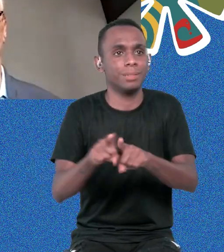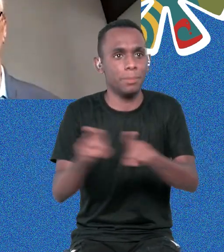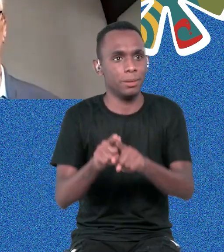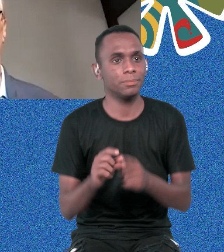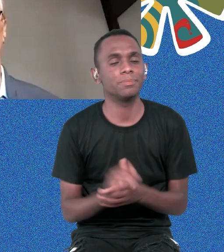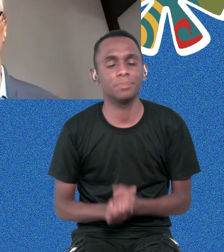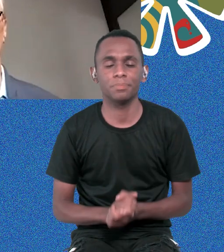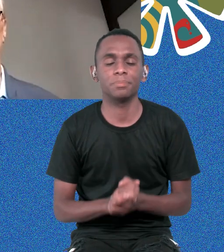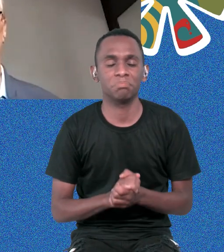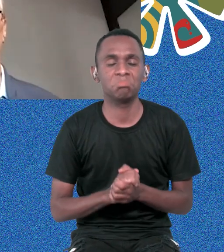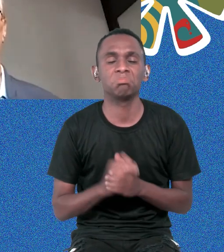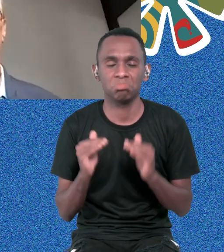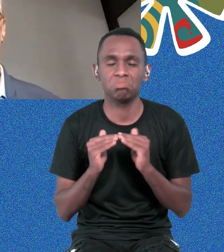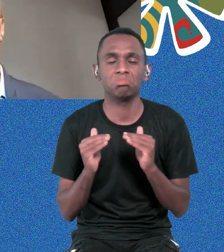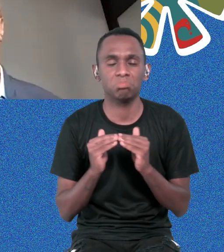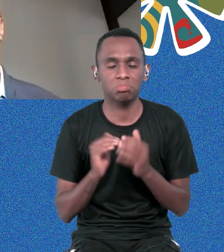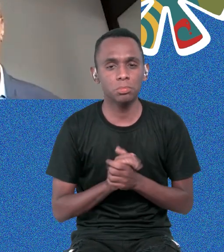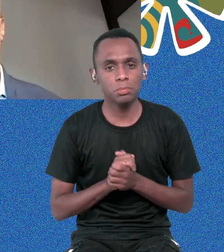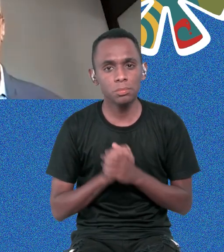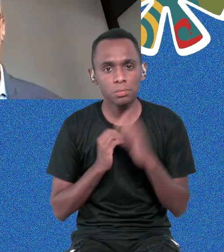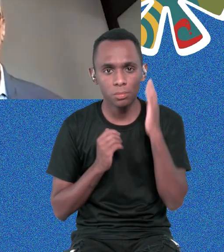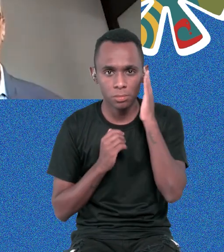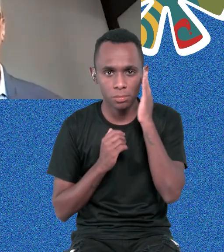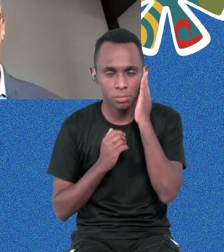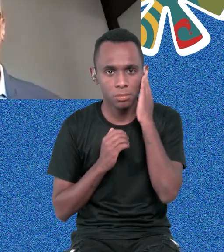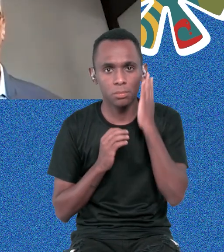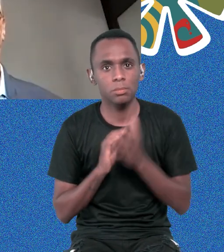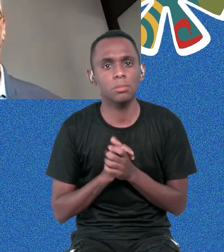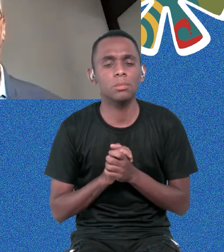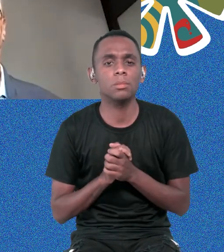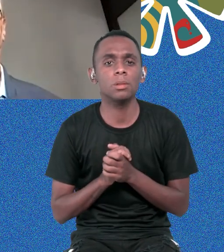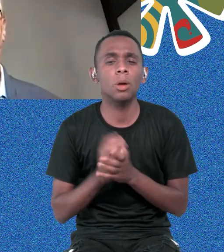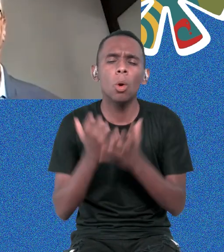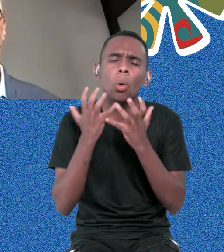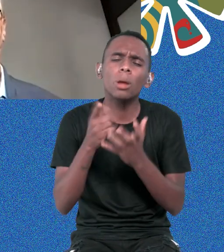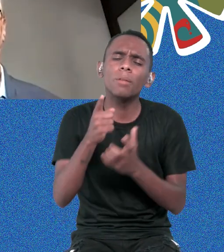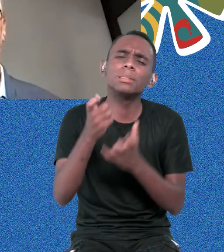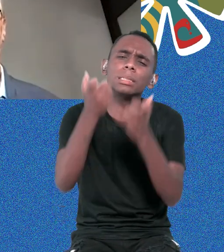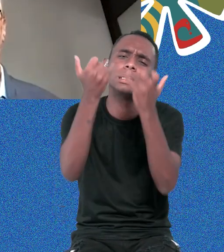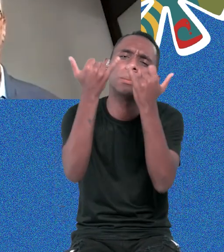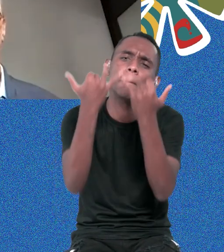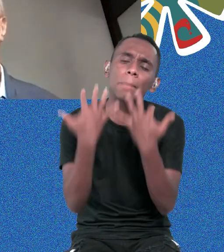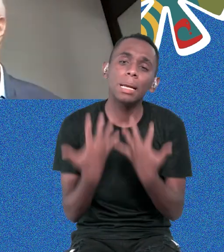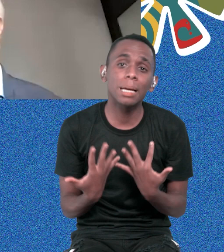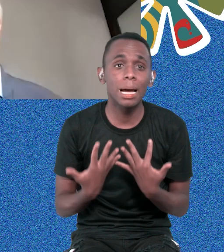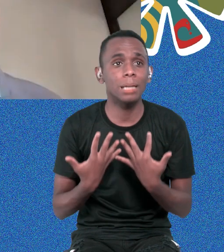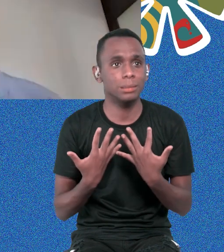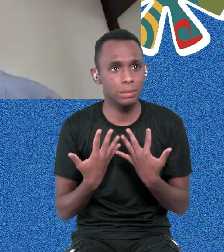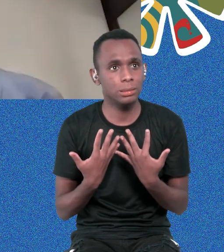né? Isso mesmo. Então, eu queria Mas agora que você falasse um pouco